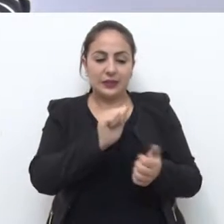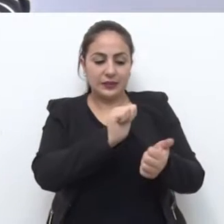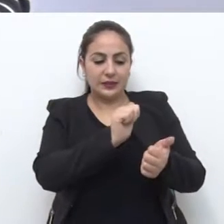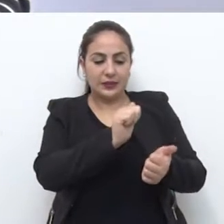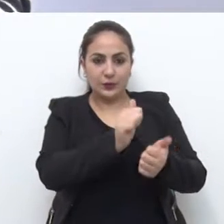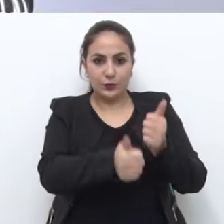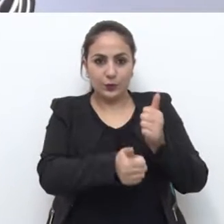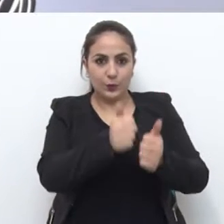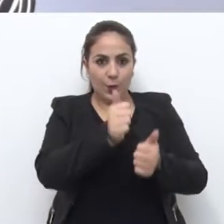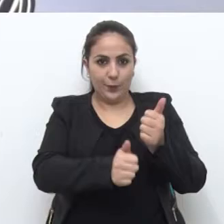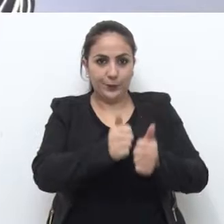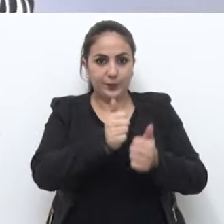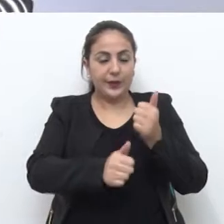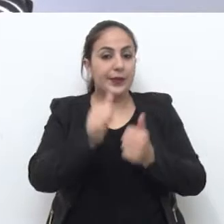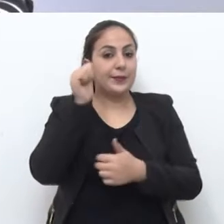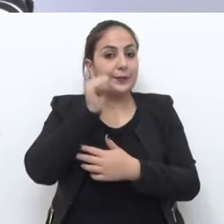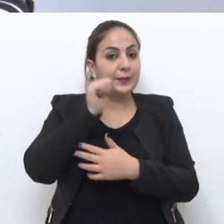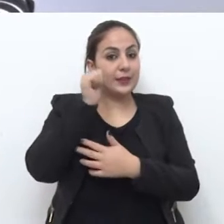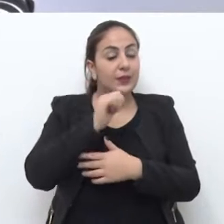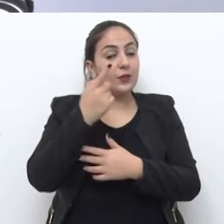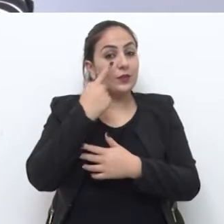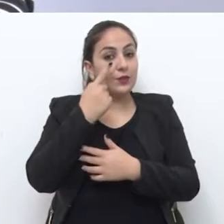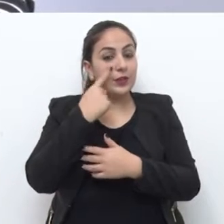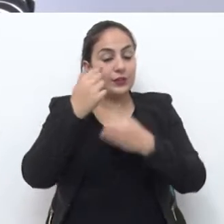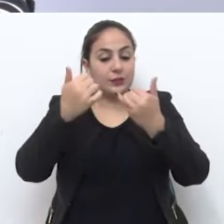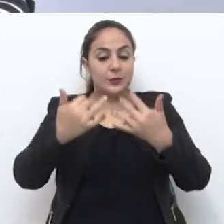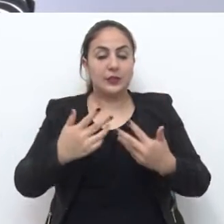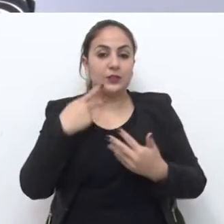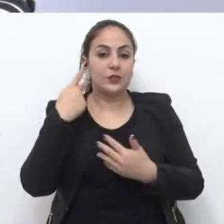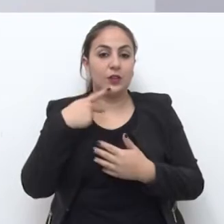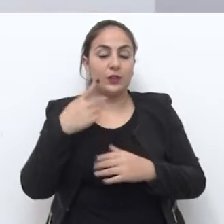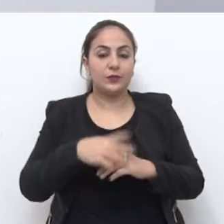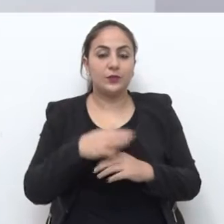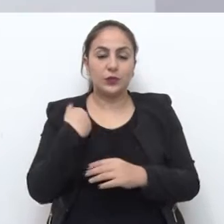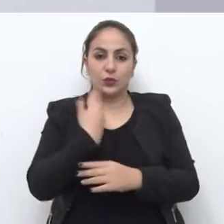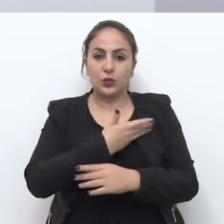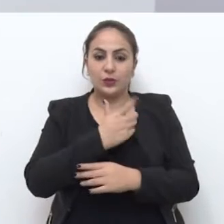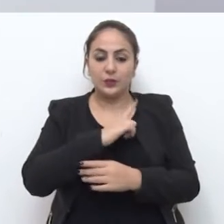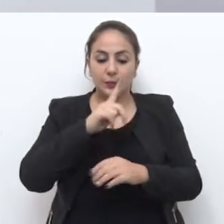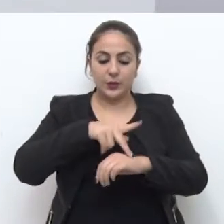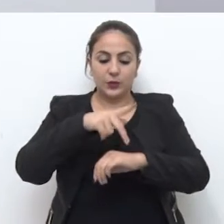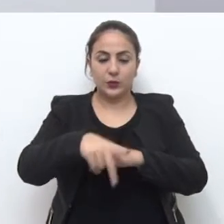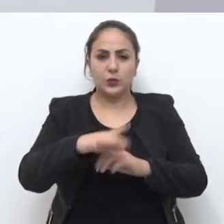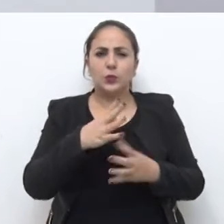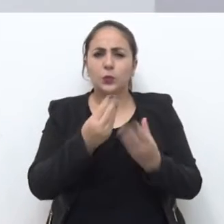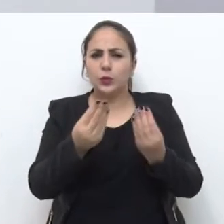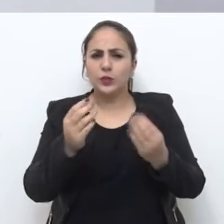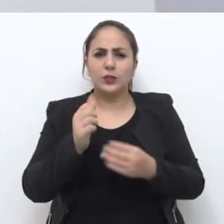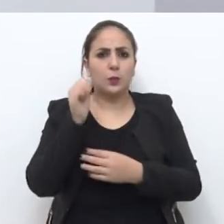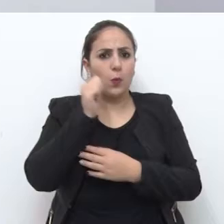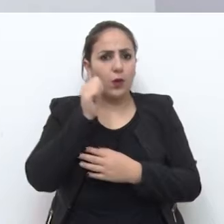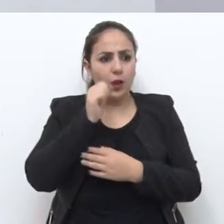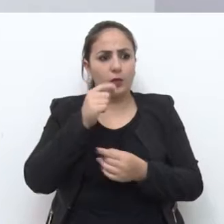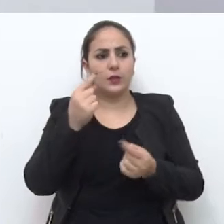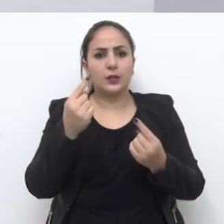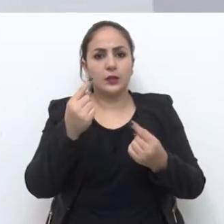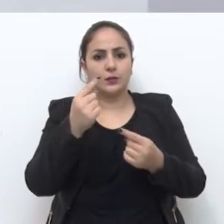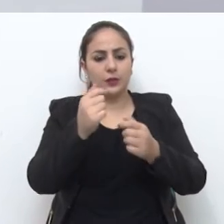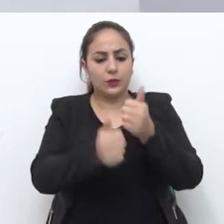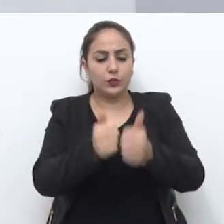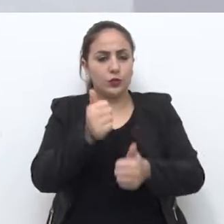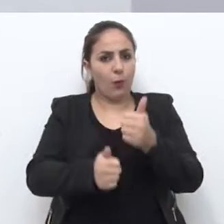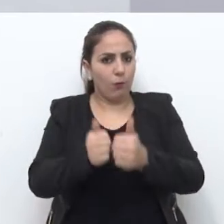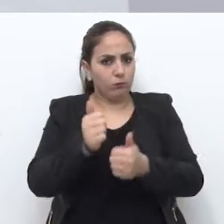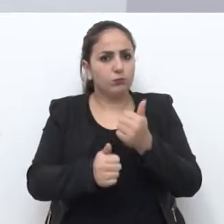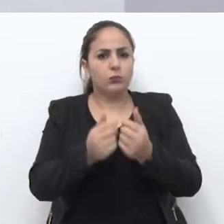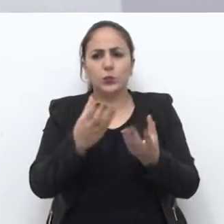Futebol Feminino. Veja a justificativa do parlamentar. Nós temos em Passo Fundo um grande número de mulheres que estão jogando futebol.